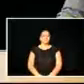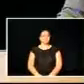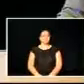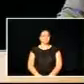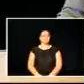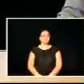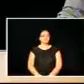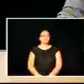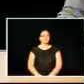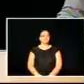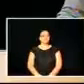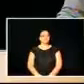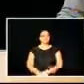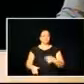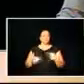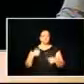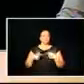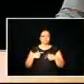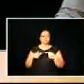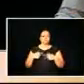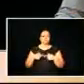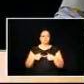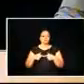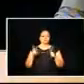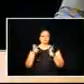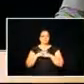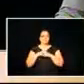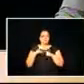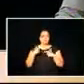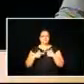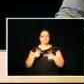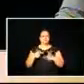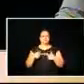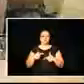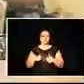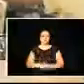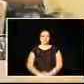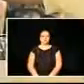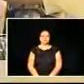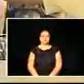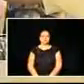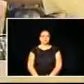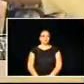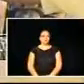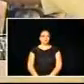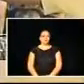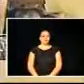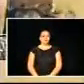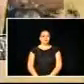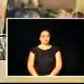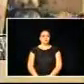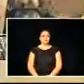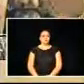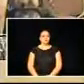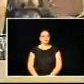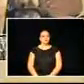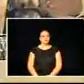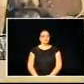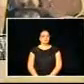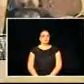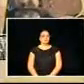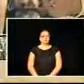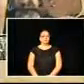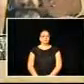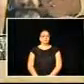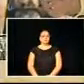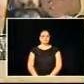problema político para o atual prefeito. Passo aqui o coro, vereador Jefferson Campos. Se vossa excelência aceitar e também a vereadora Poliana,